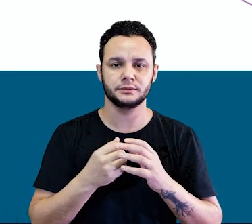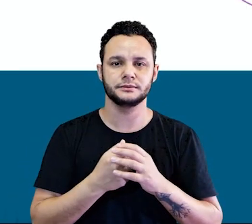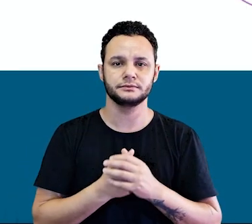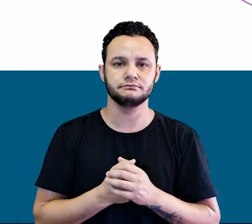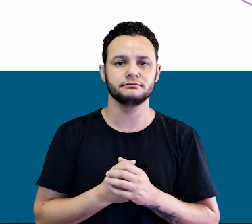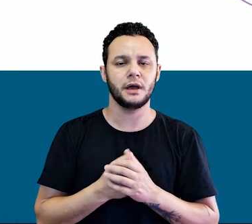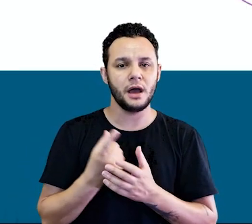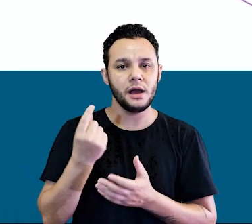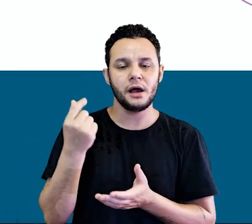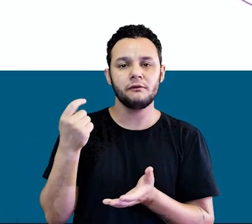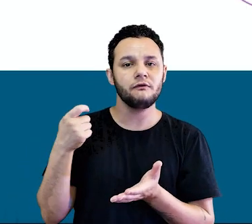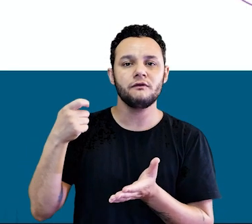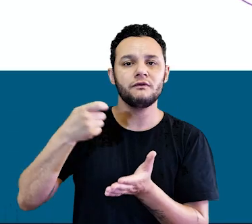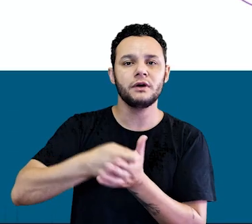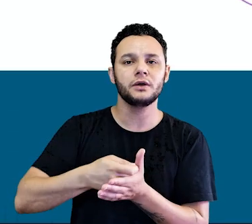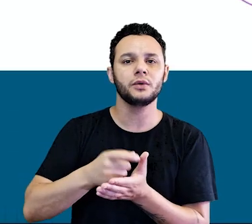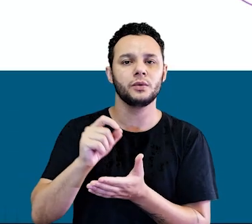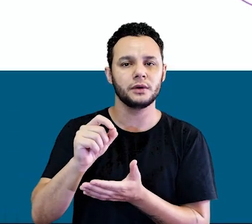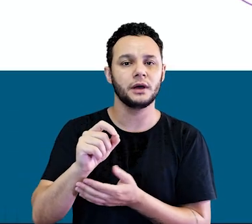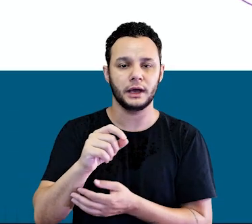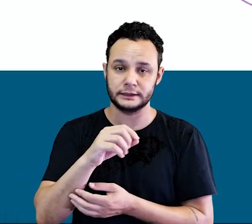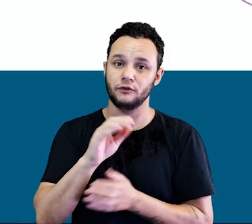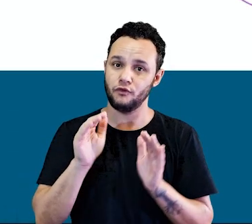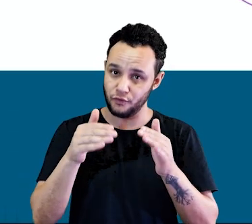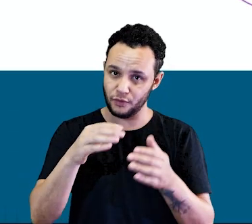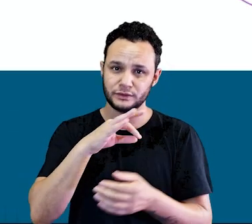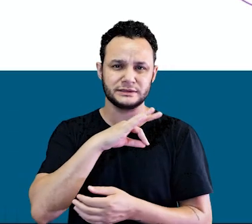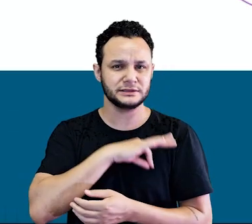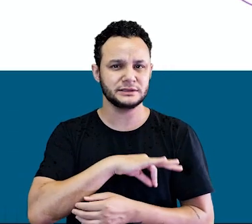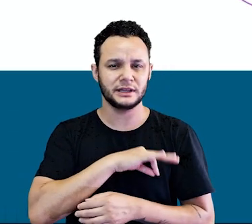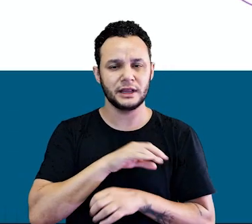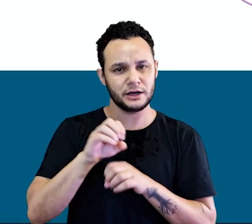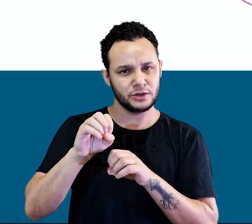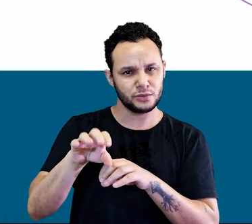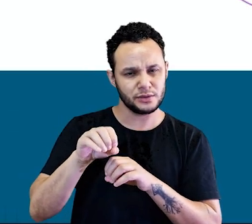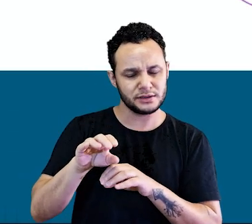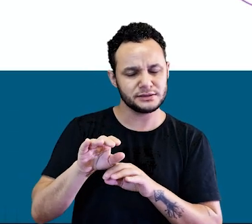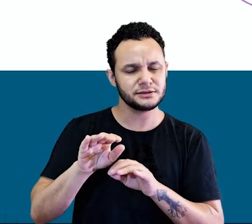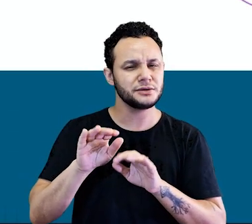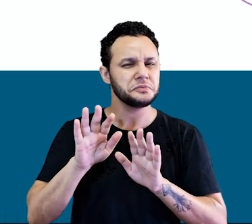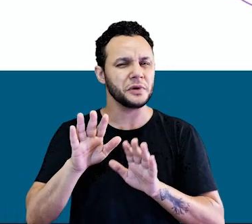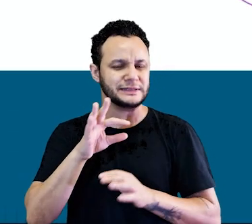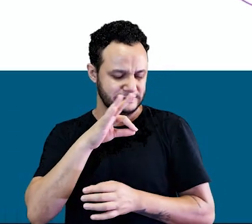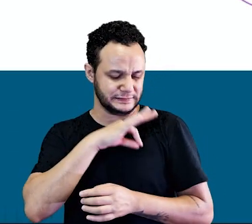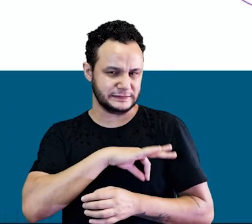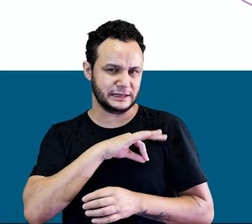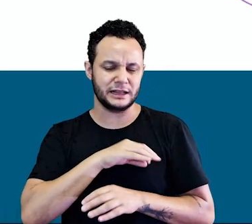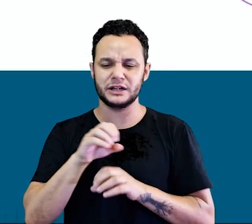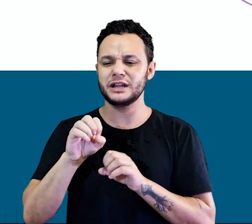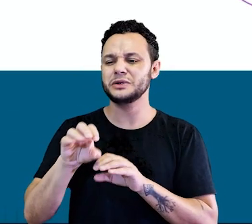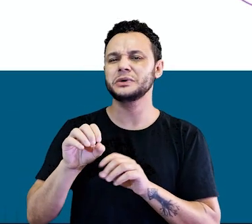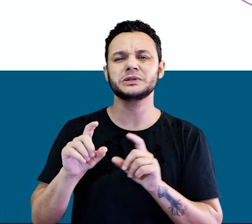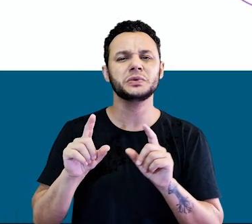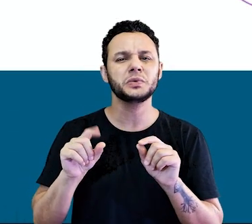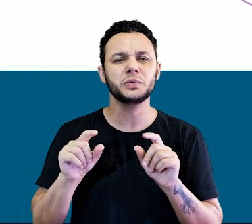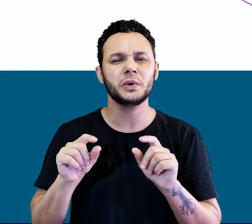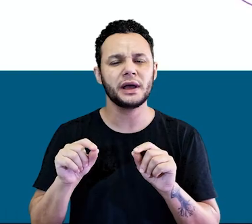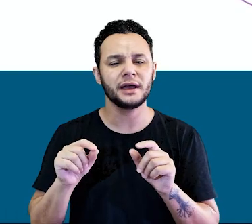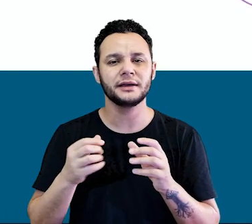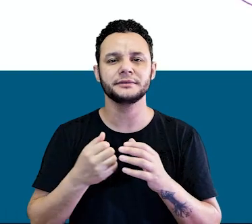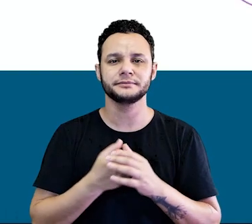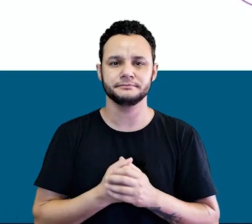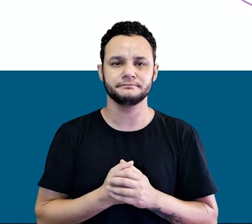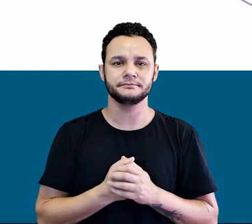Principalmente, gente, o valor aqui é realmente o salário educação. O que é esse salário educação? O salário educação